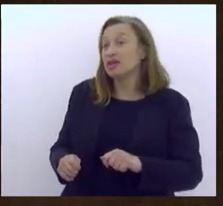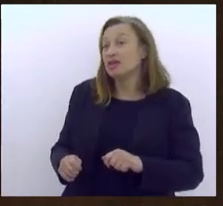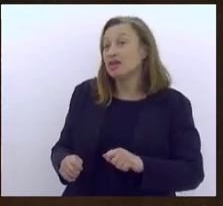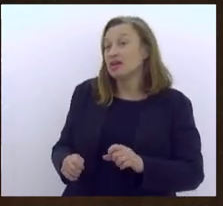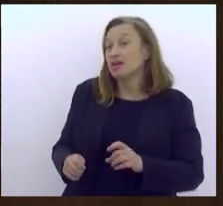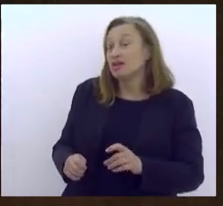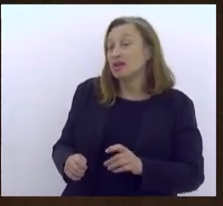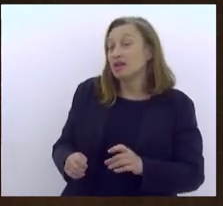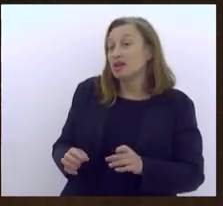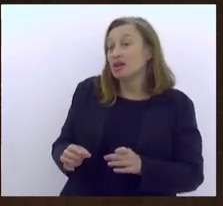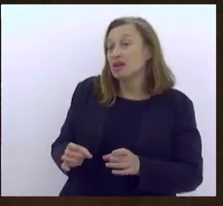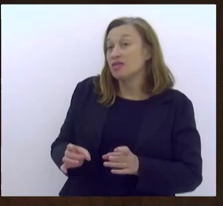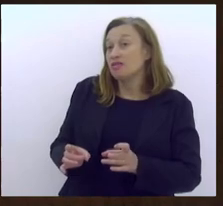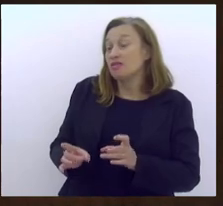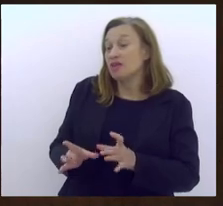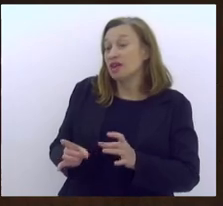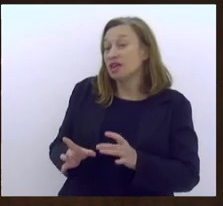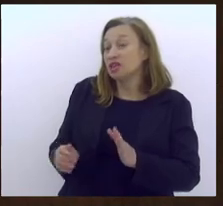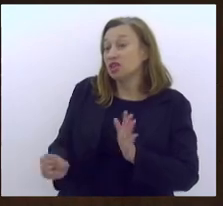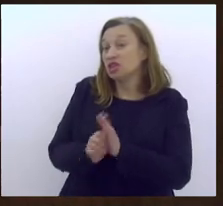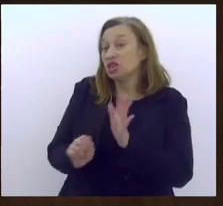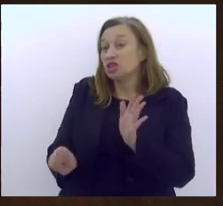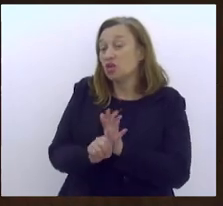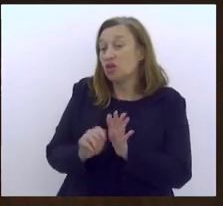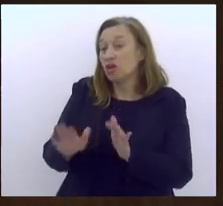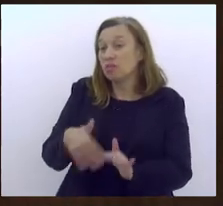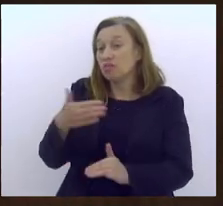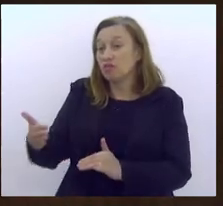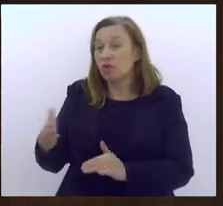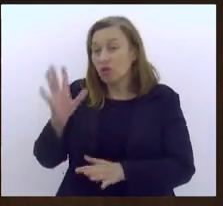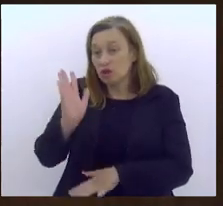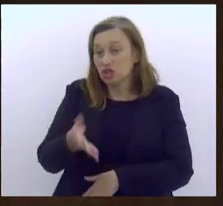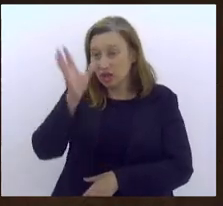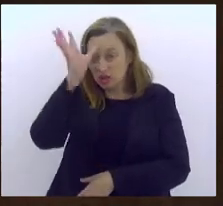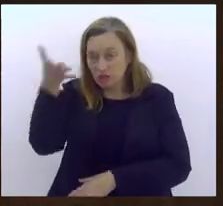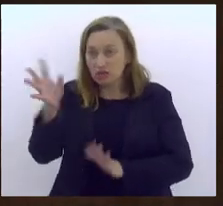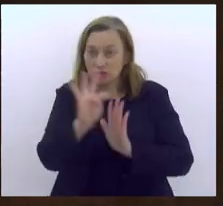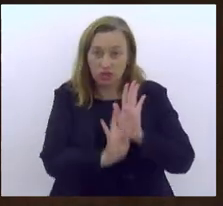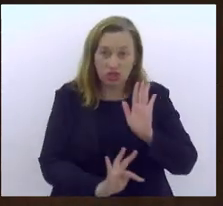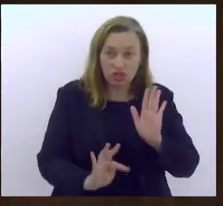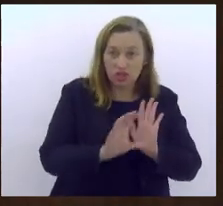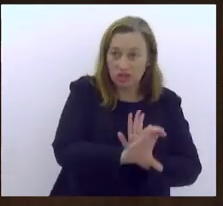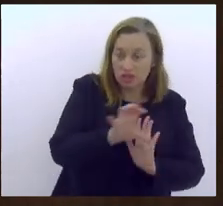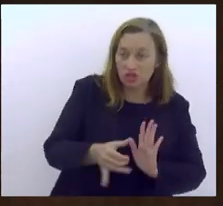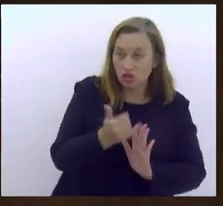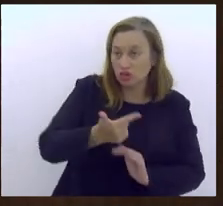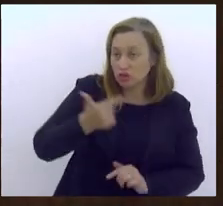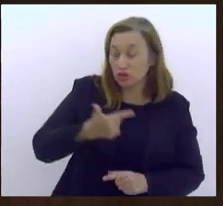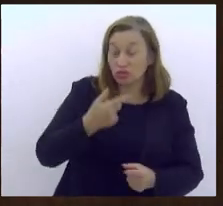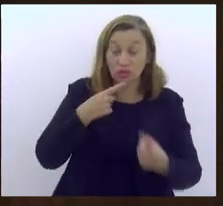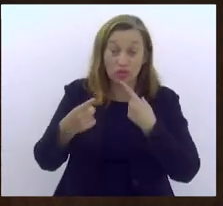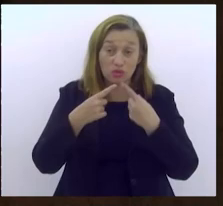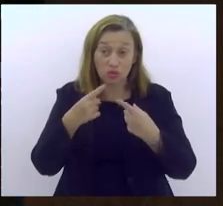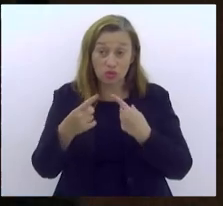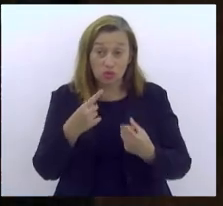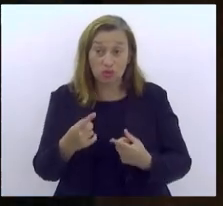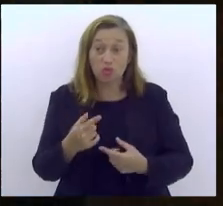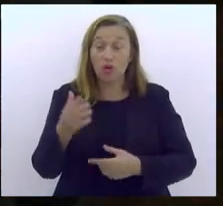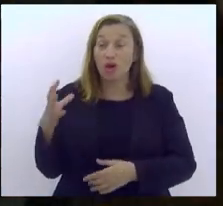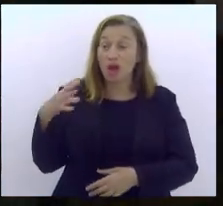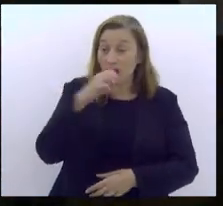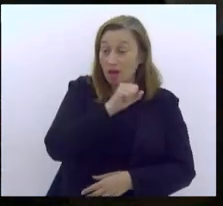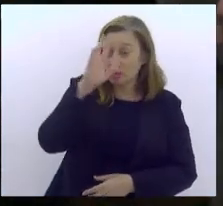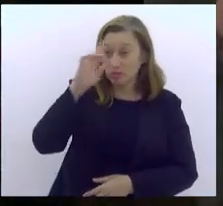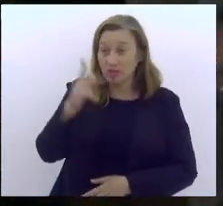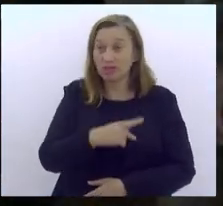ao canabidiol, o deputado falou que está resolvido no texto da CCJ. E um segundo assunto aqui, que é muito rápido, presidente.